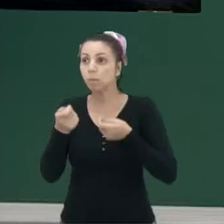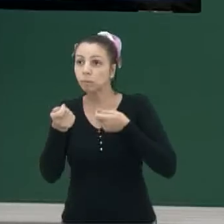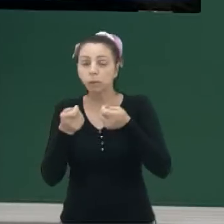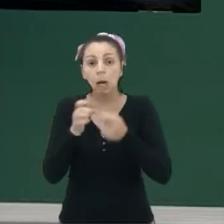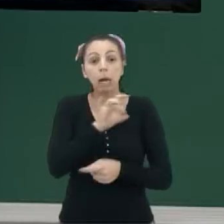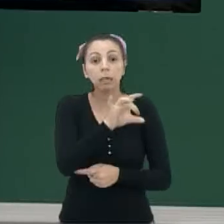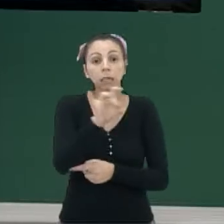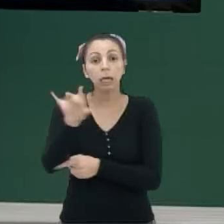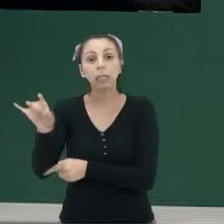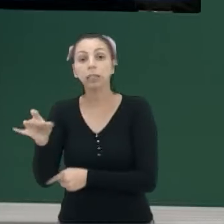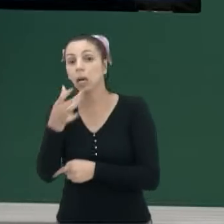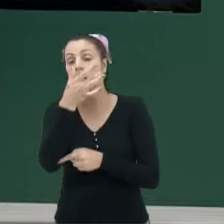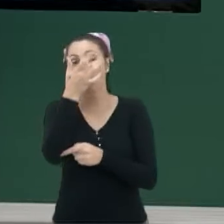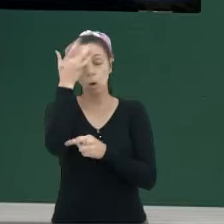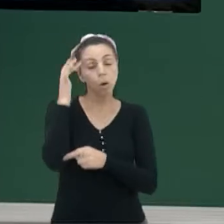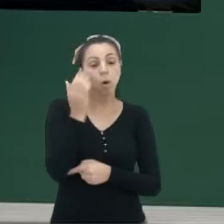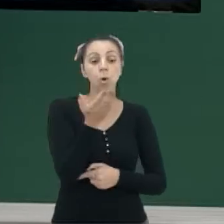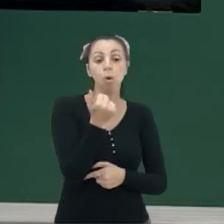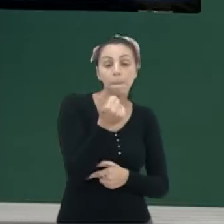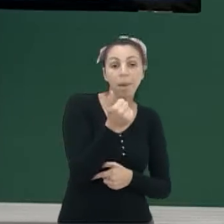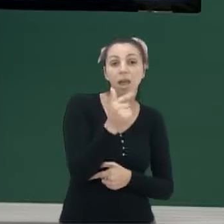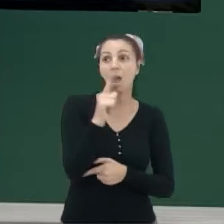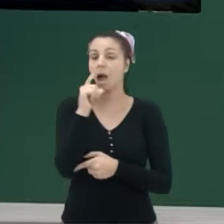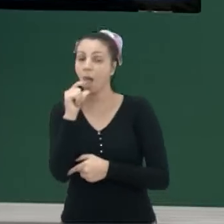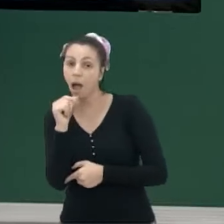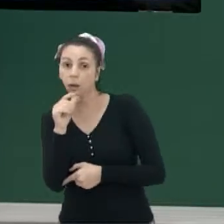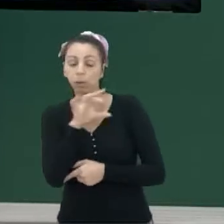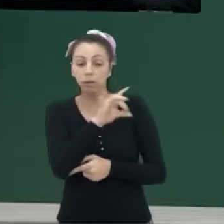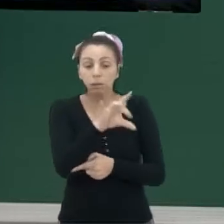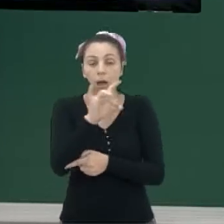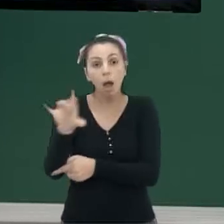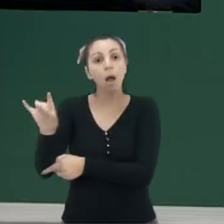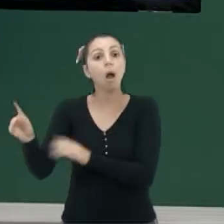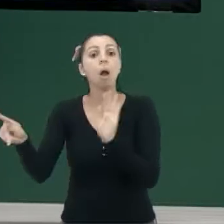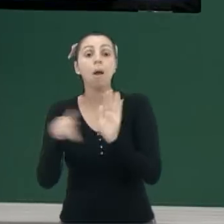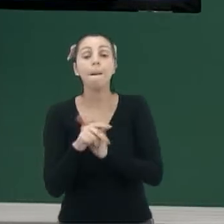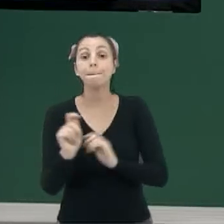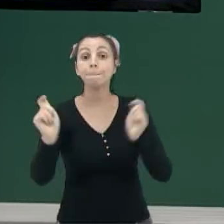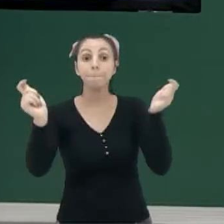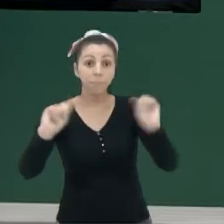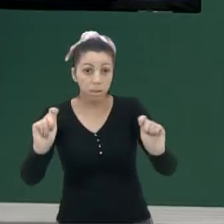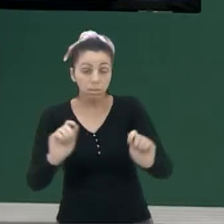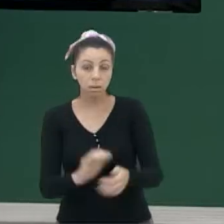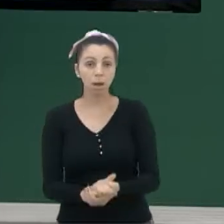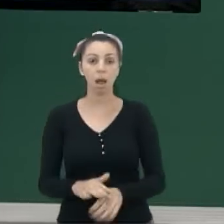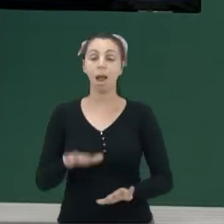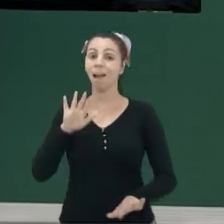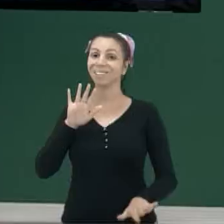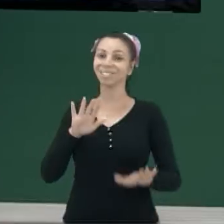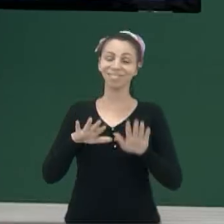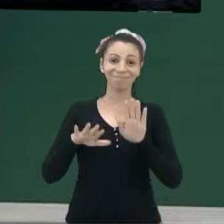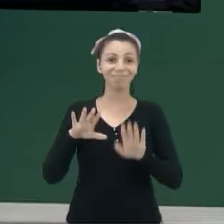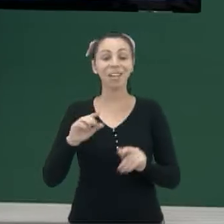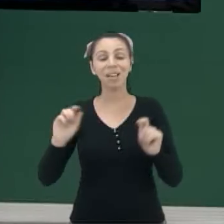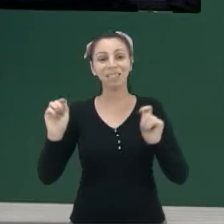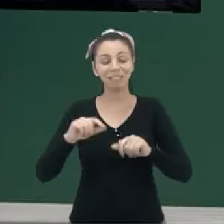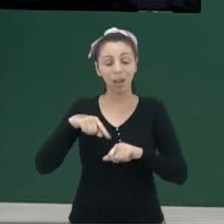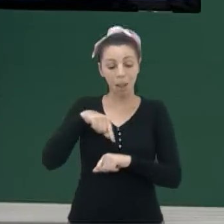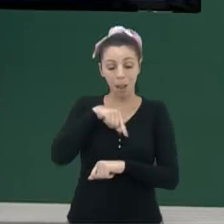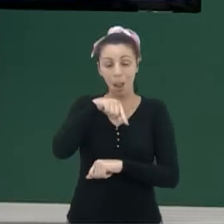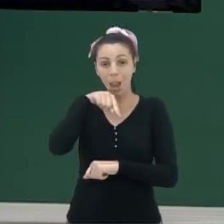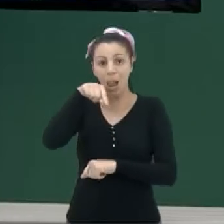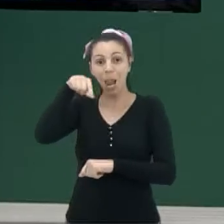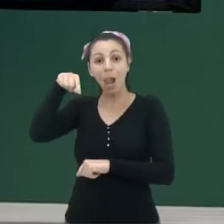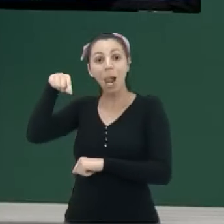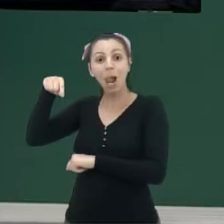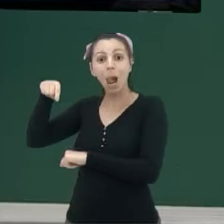ia comer, a quantidade diária de alimento, de água que cada homem precisava. Só que às vezes demorava mais do que o previsto. E o que